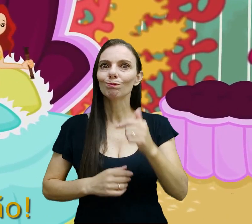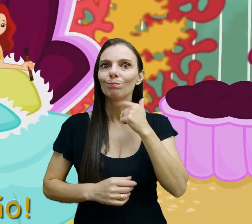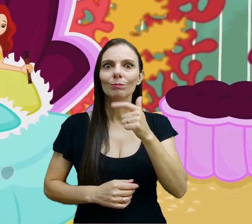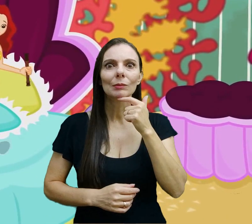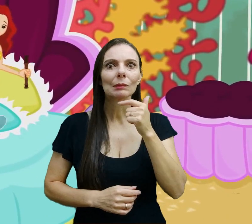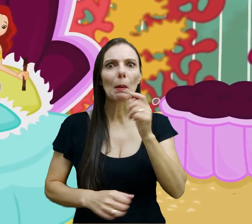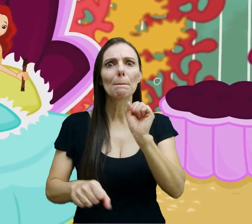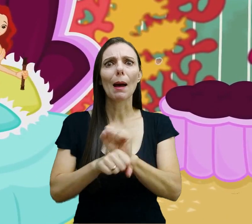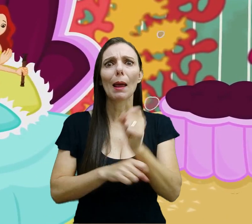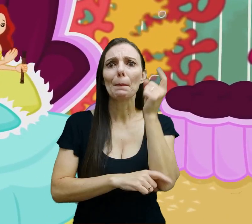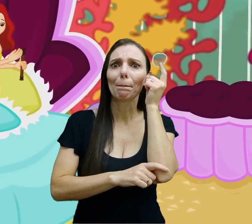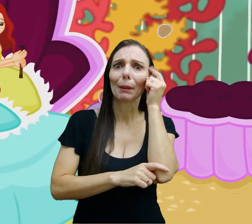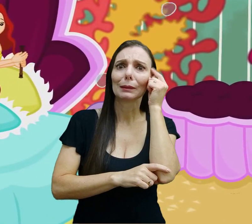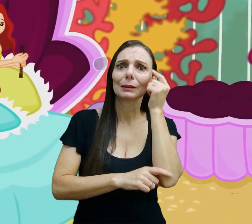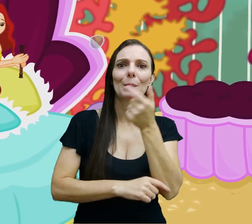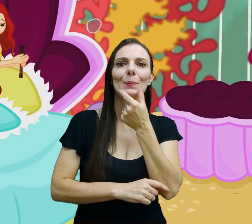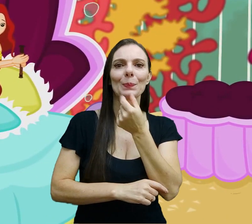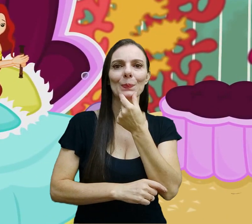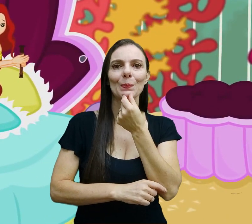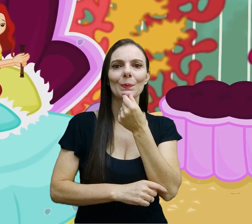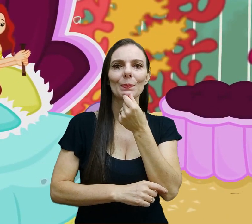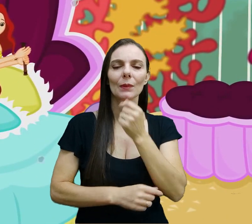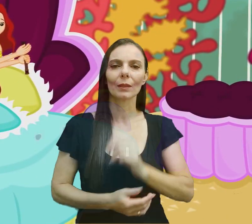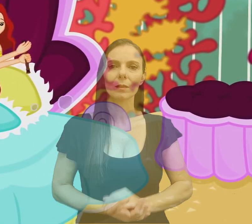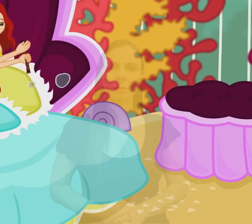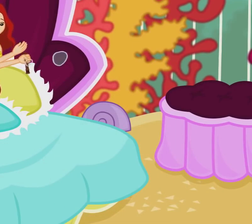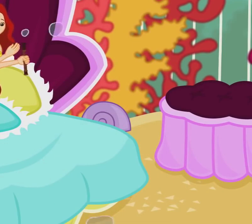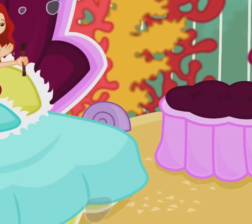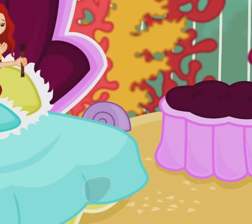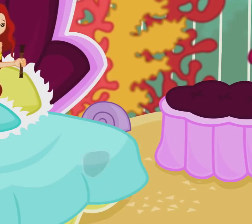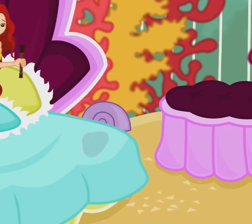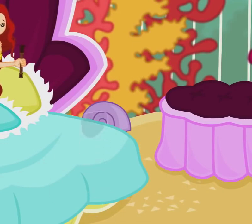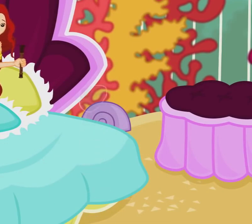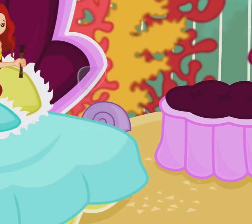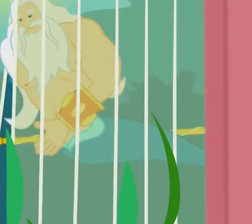mão. Ela não conseguia parar de pensar nele.